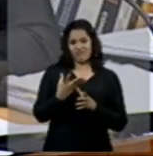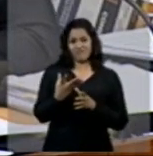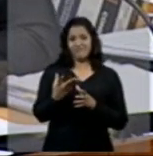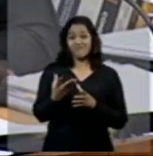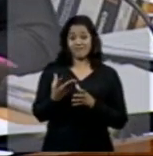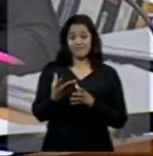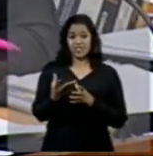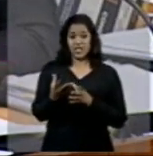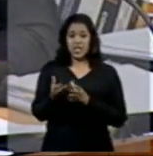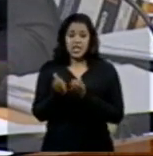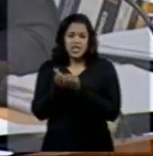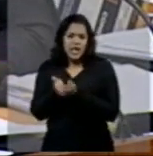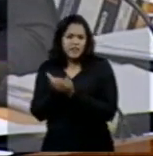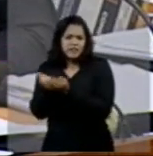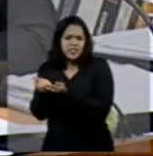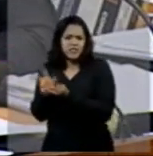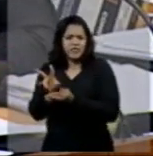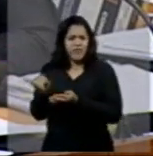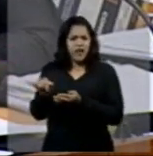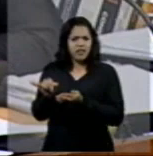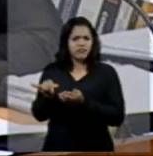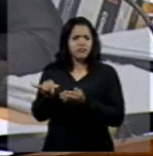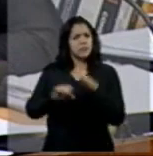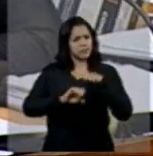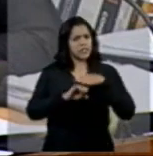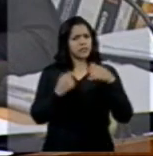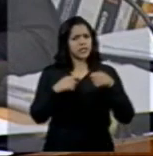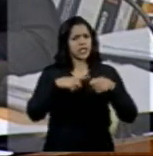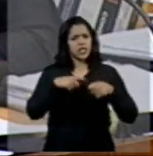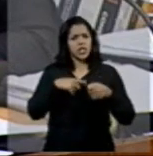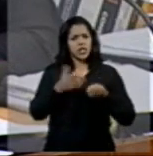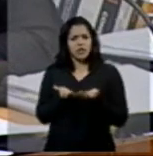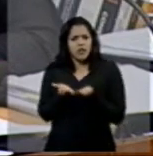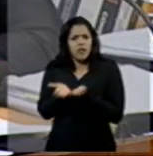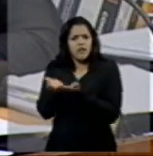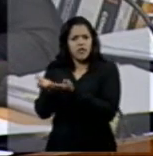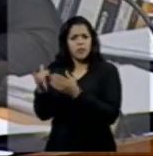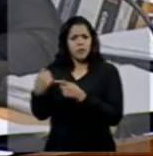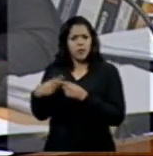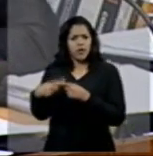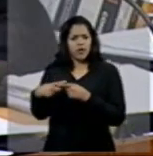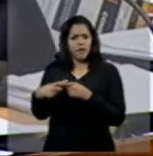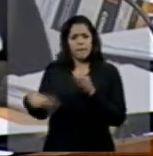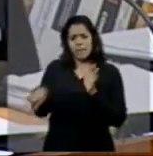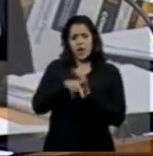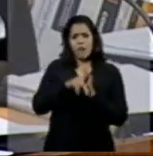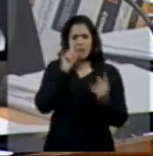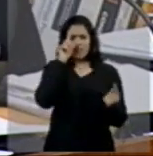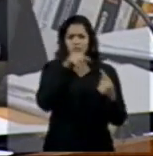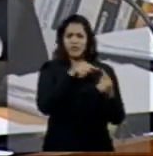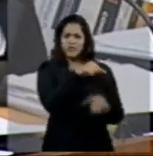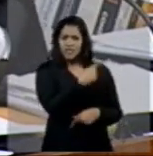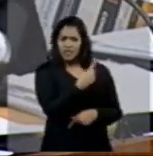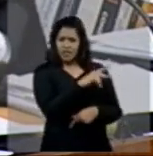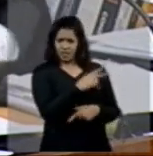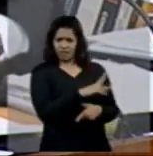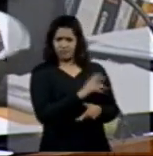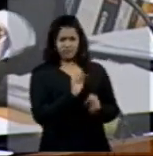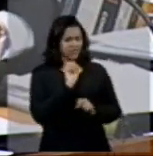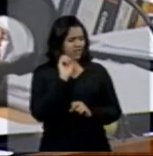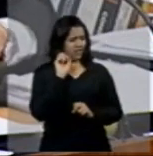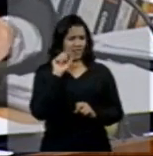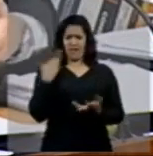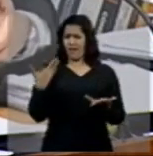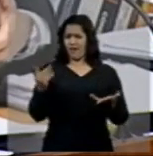empresa exportadora então terá que ter navios, porque faz parte do fluxo de produção? Obviamente que não,